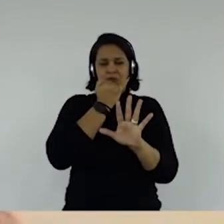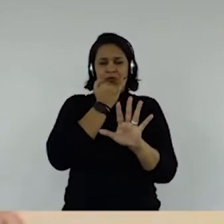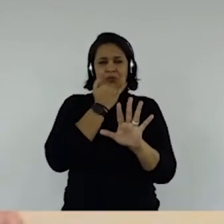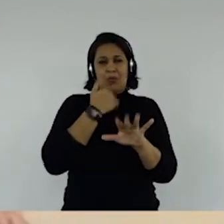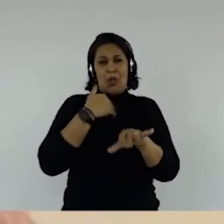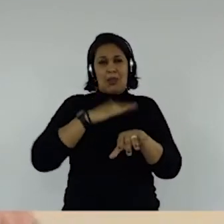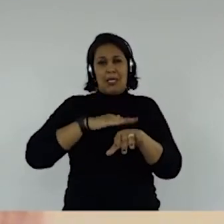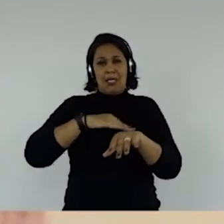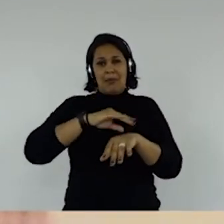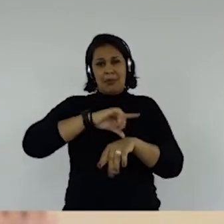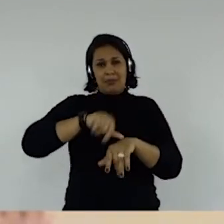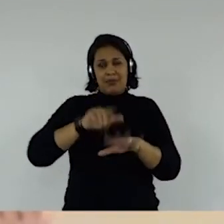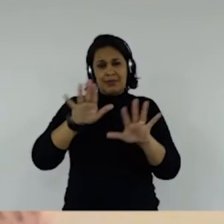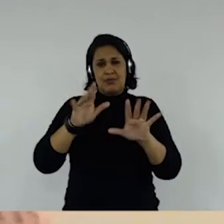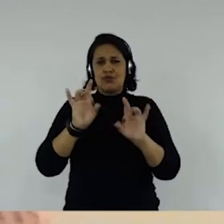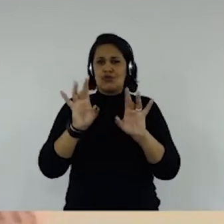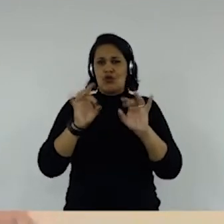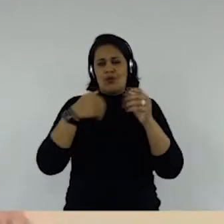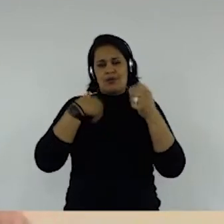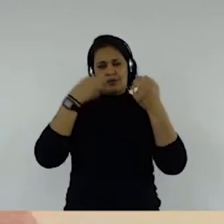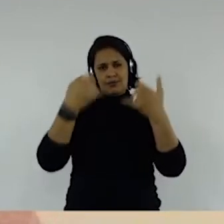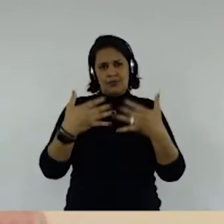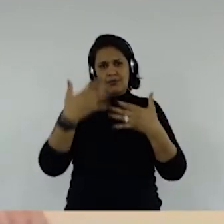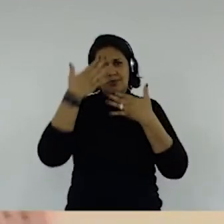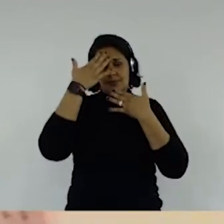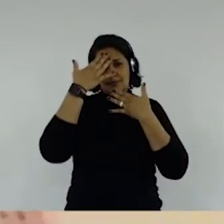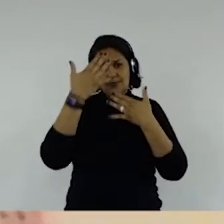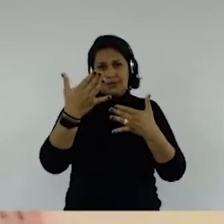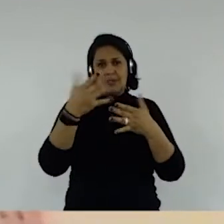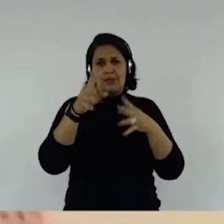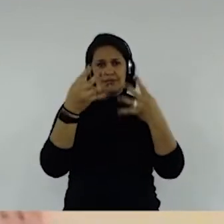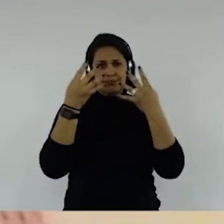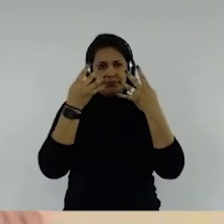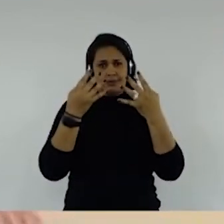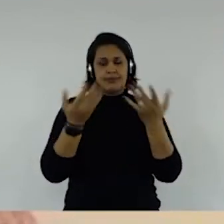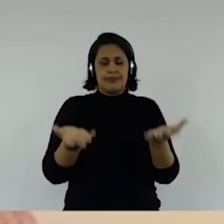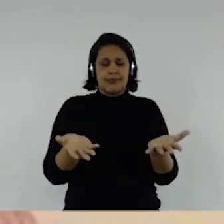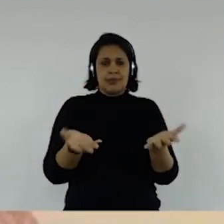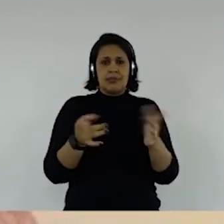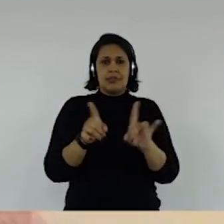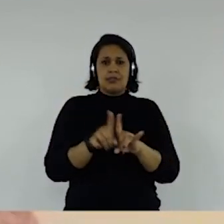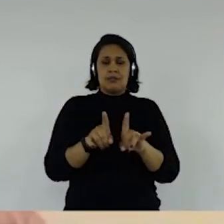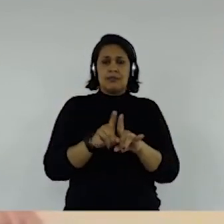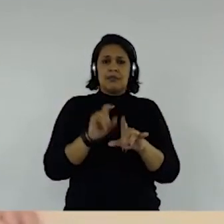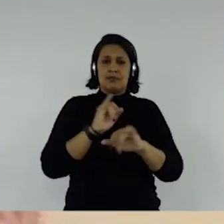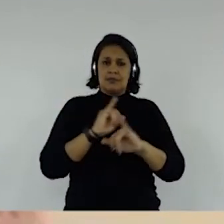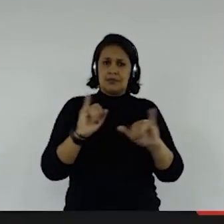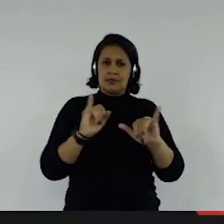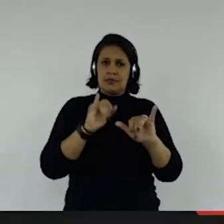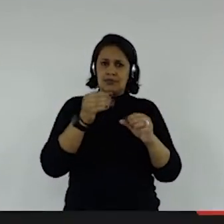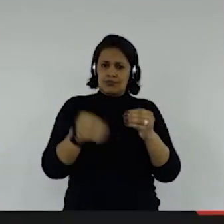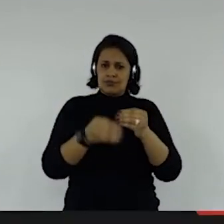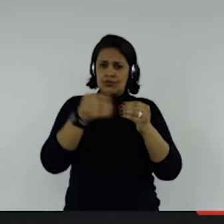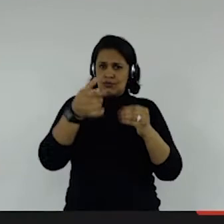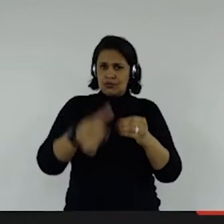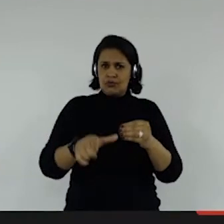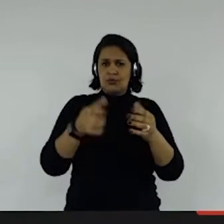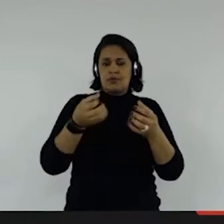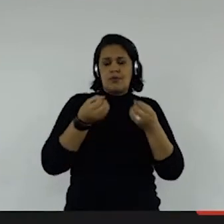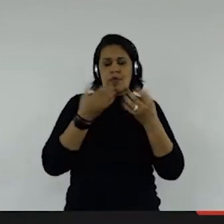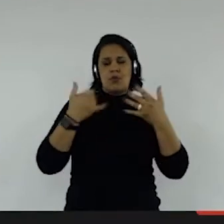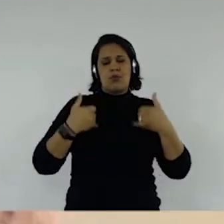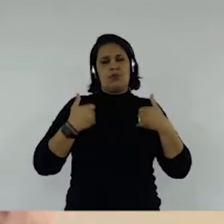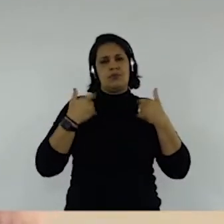tempo, seriam essas as minhas considerações, agradecendo muito a atenção de todos e reiterando o enorme prazer e enorme honra que é estar aqui.